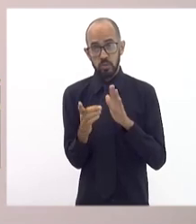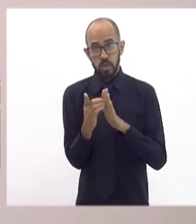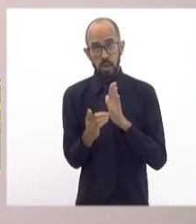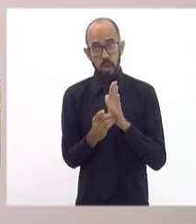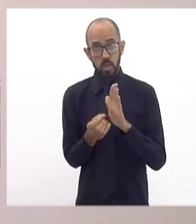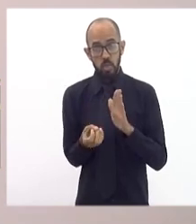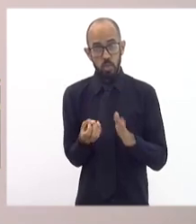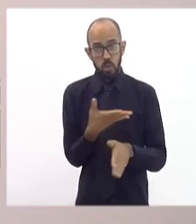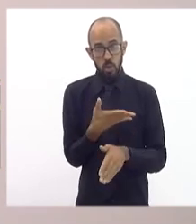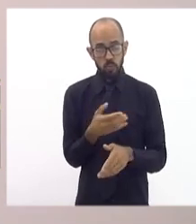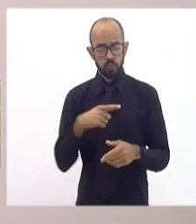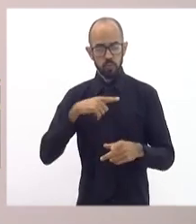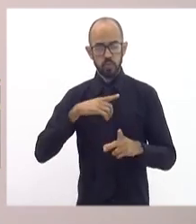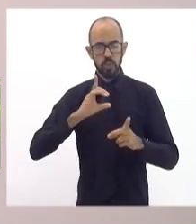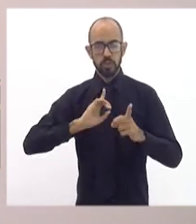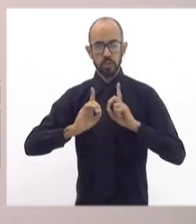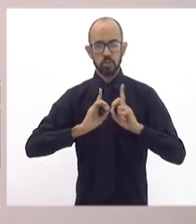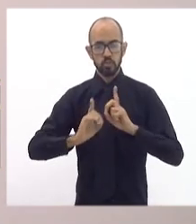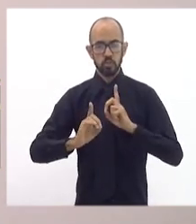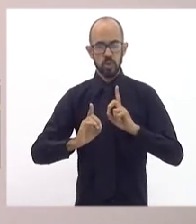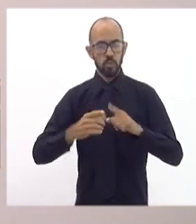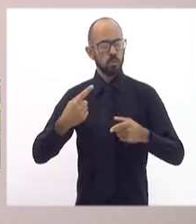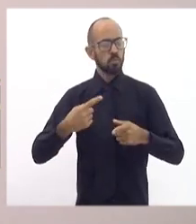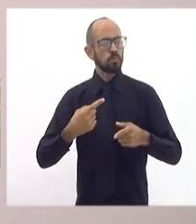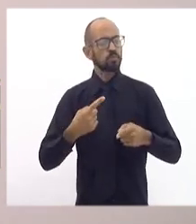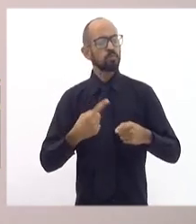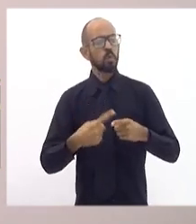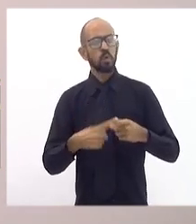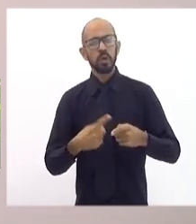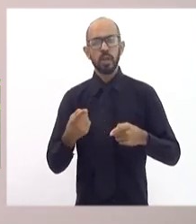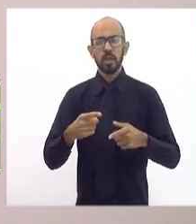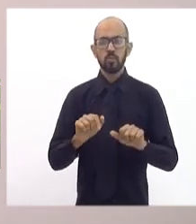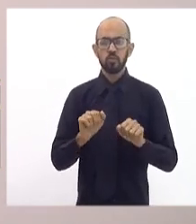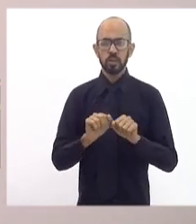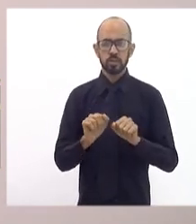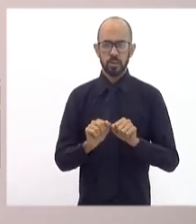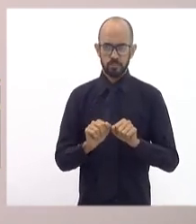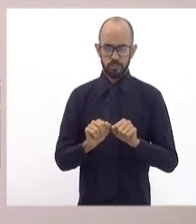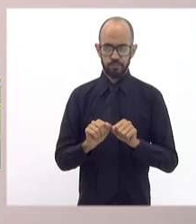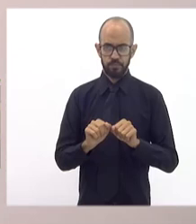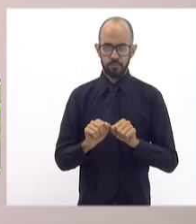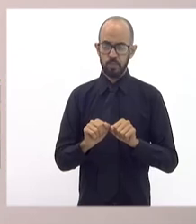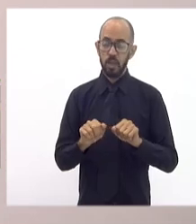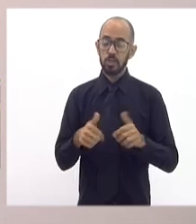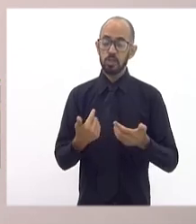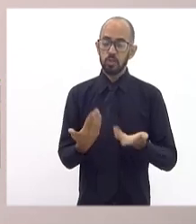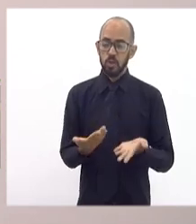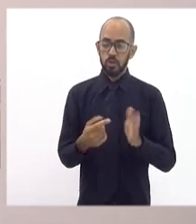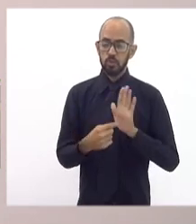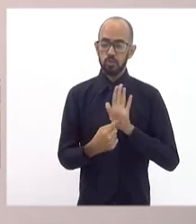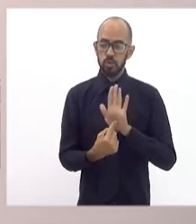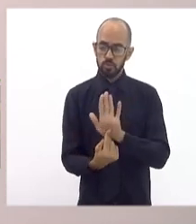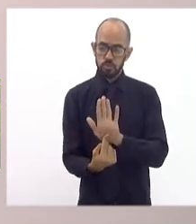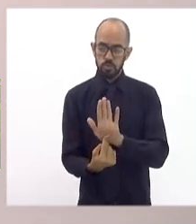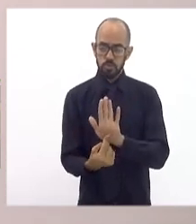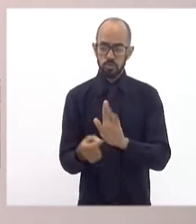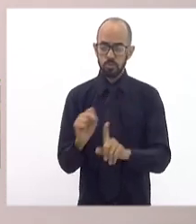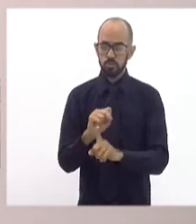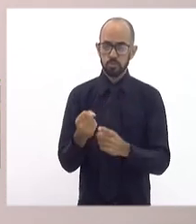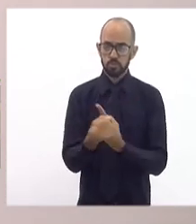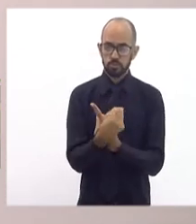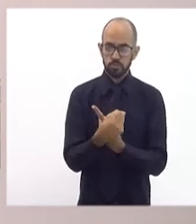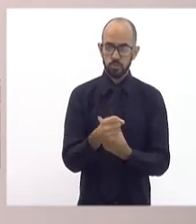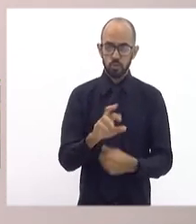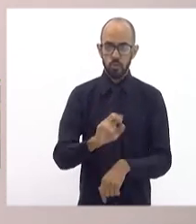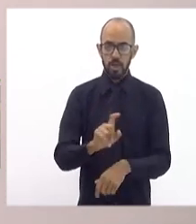existia muitas a discussão de porque a gente colocar para ele tem que colocar para a sociedade que não existe só o eia-rima que eu